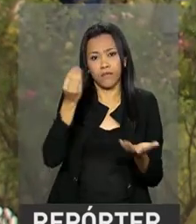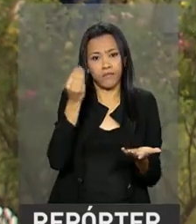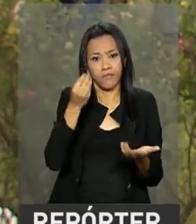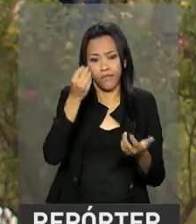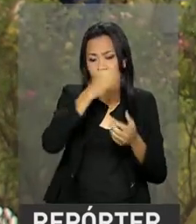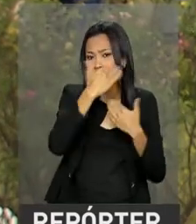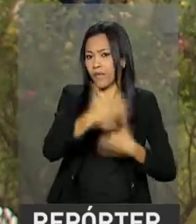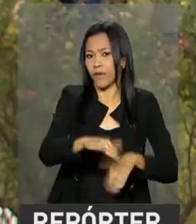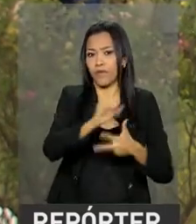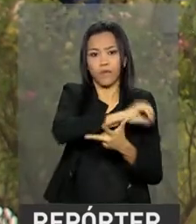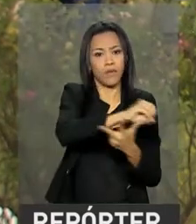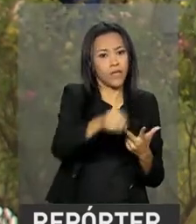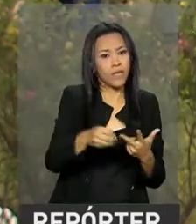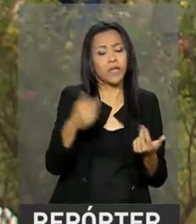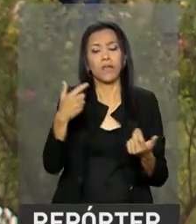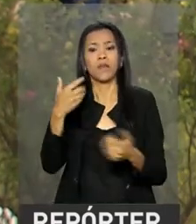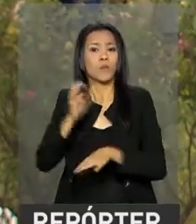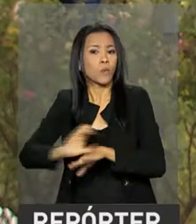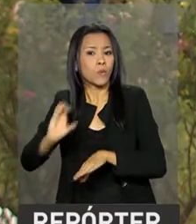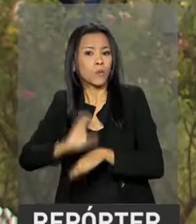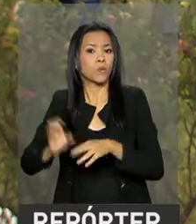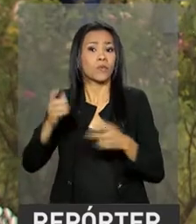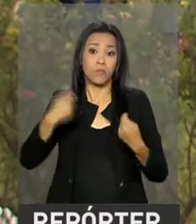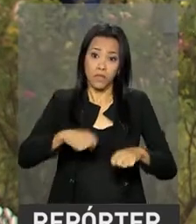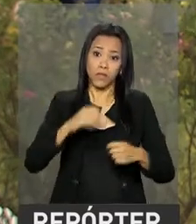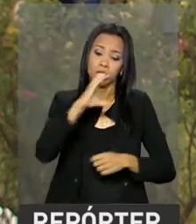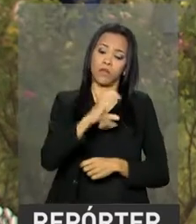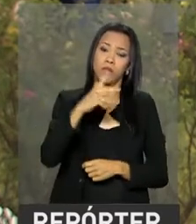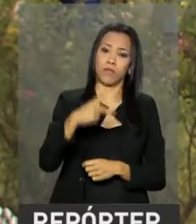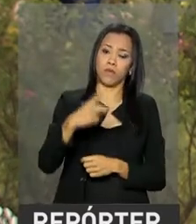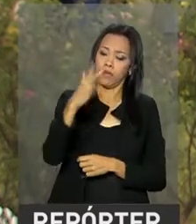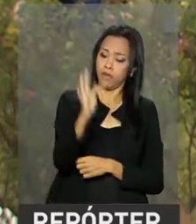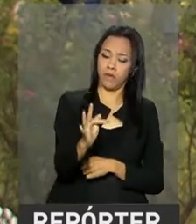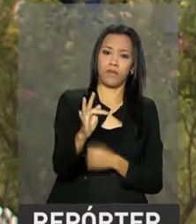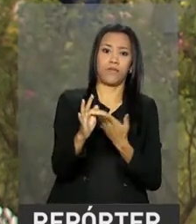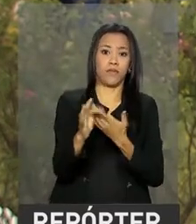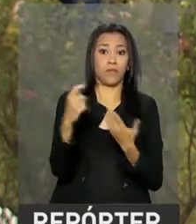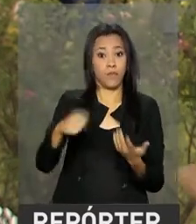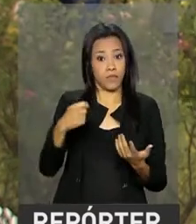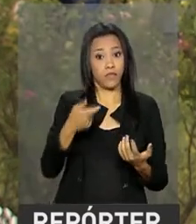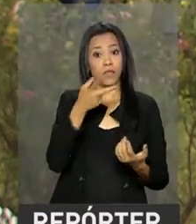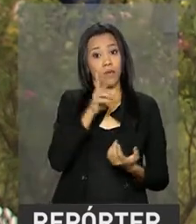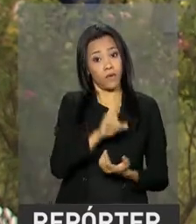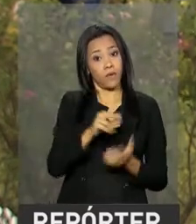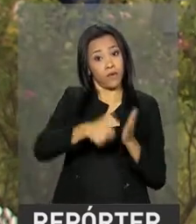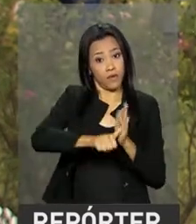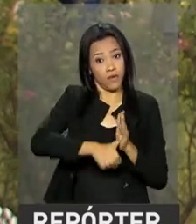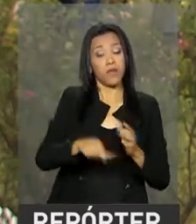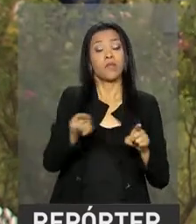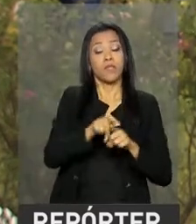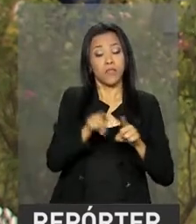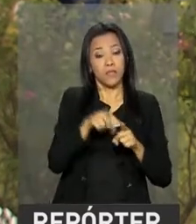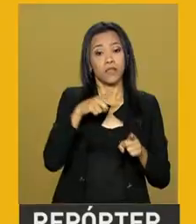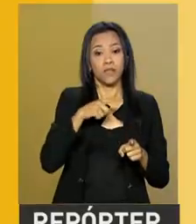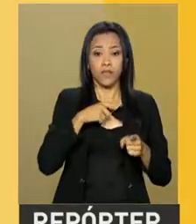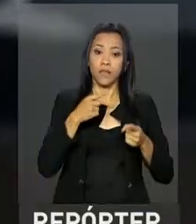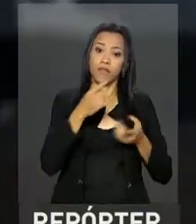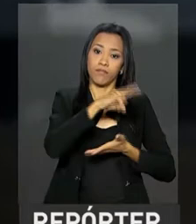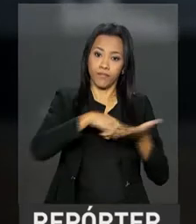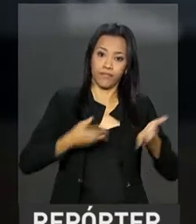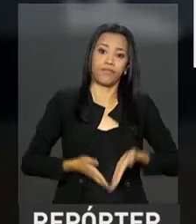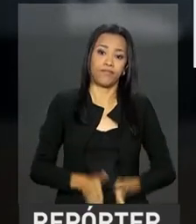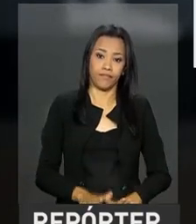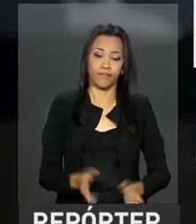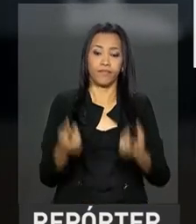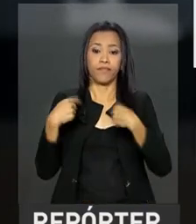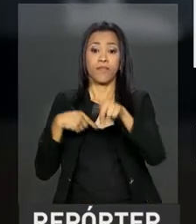fazer uma qualificação profissional, ele precisa, por exemplo, do CPF. Para ter o CPF, ele tem que ter o RG e a certidão de nascimento e assim por diante. Pesquisa